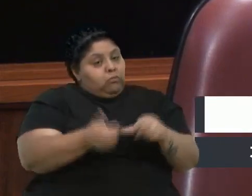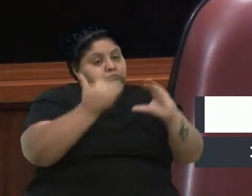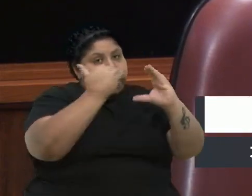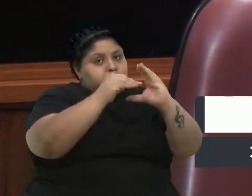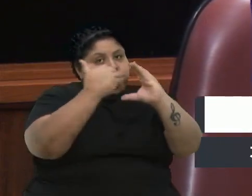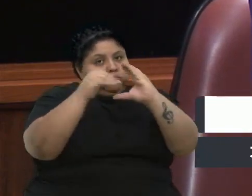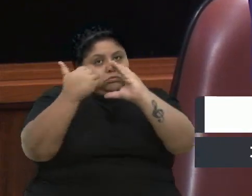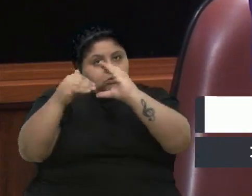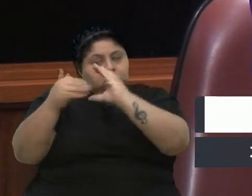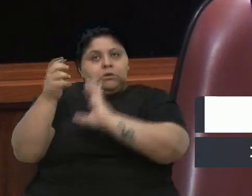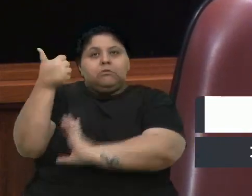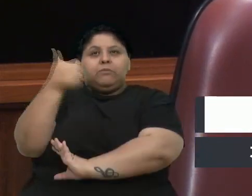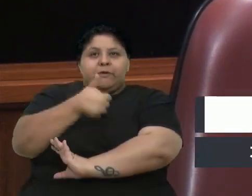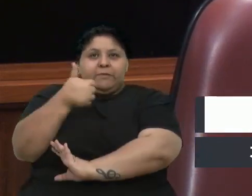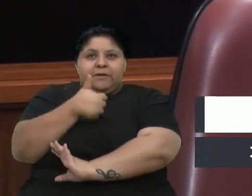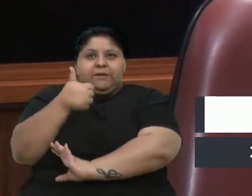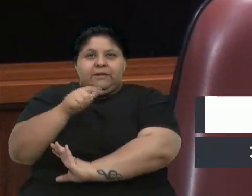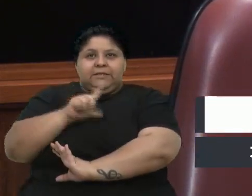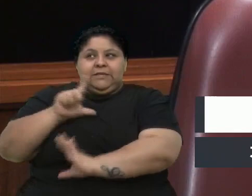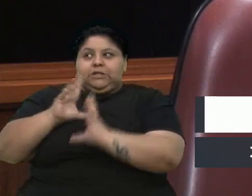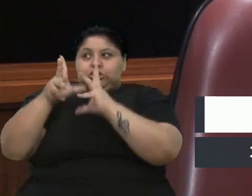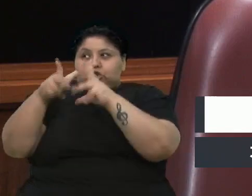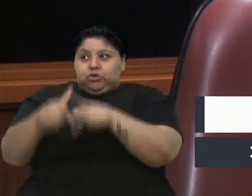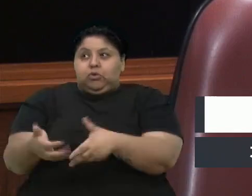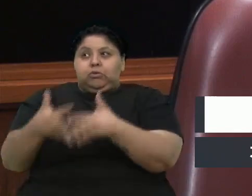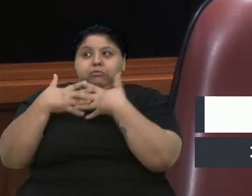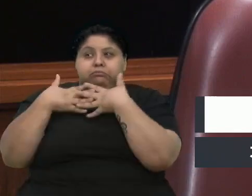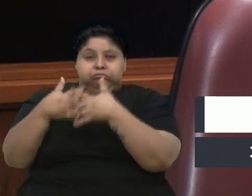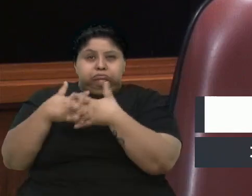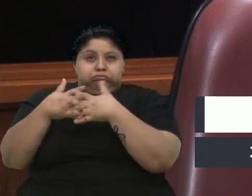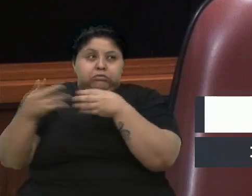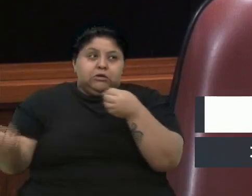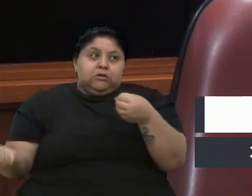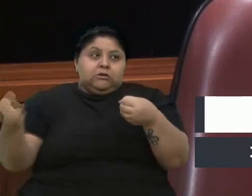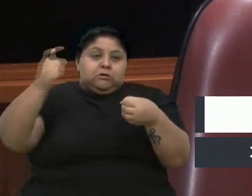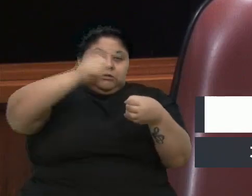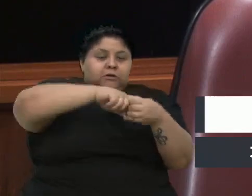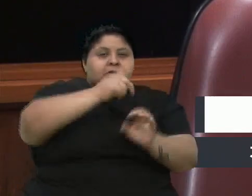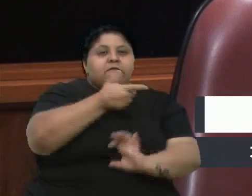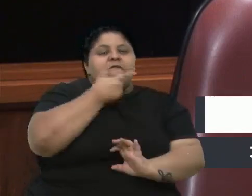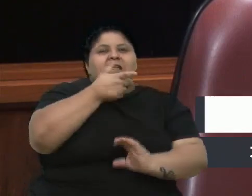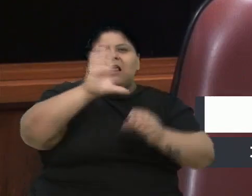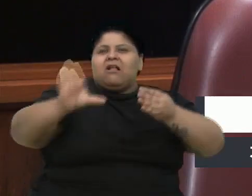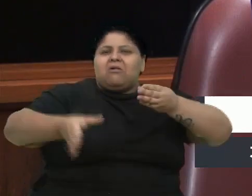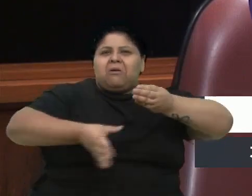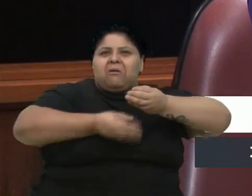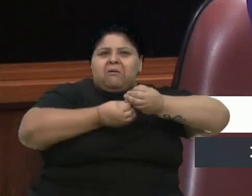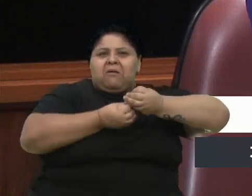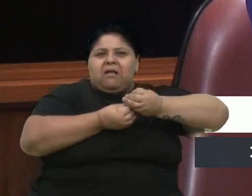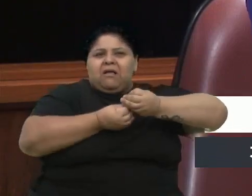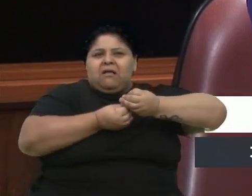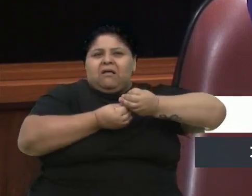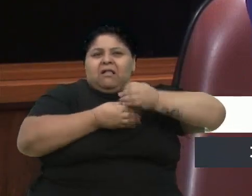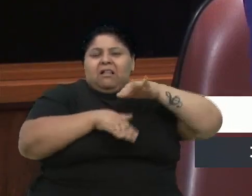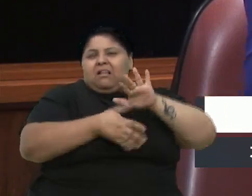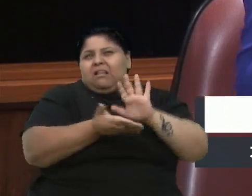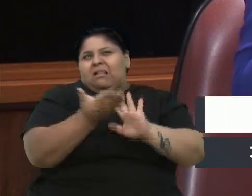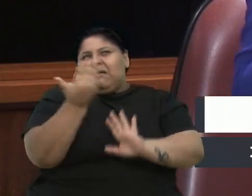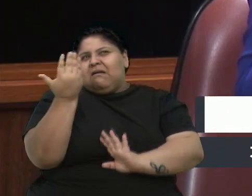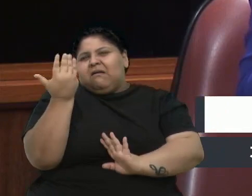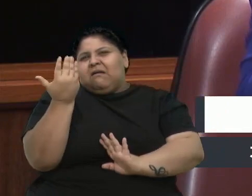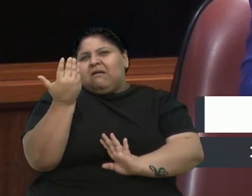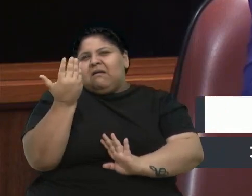encaminhamentos. Primeiro houve toda uma confusão, me retornaram falando de uma emenda que seria lá para o